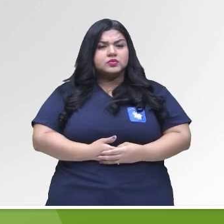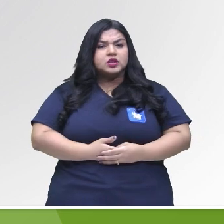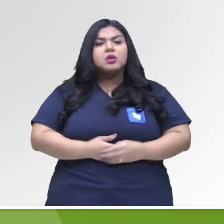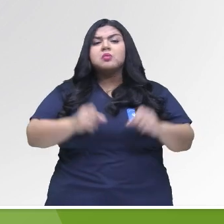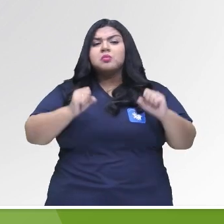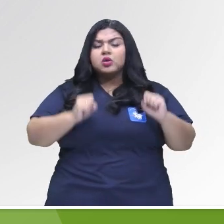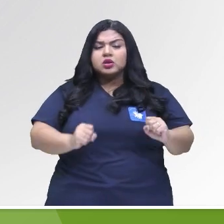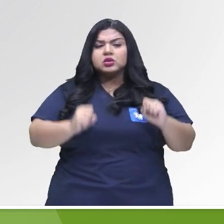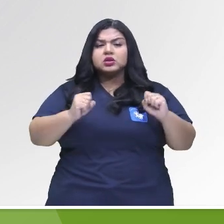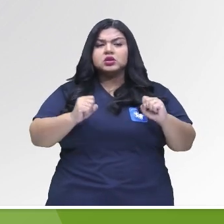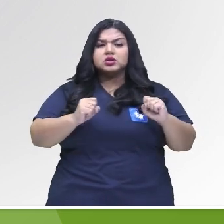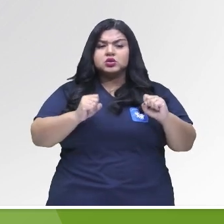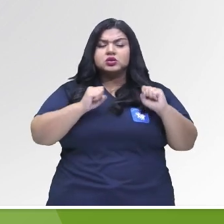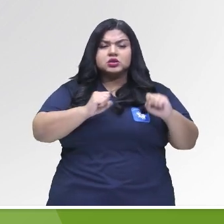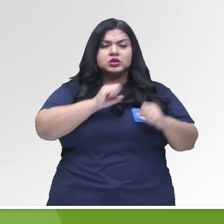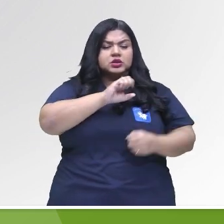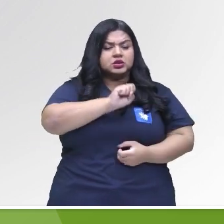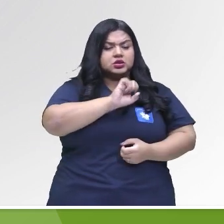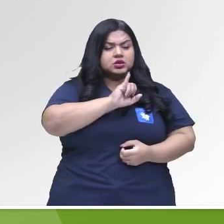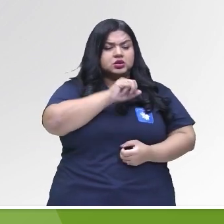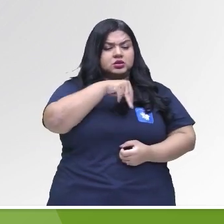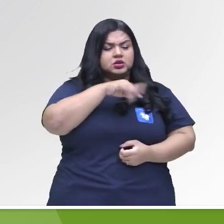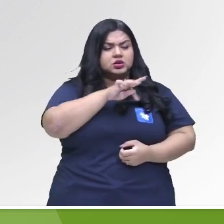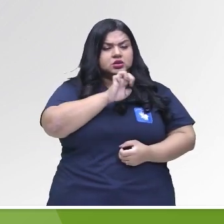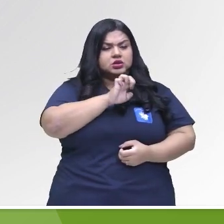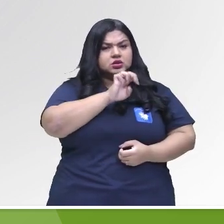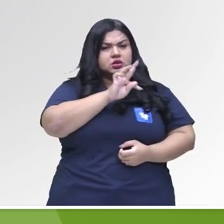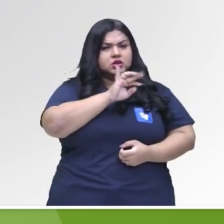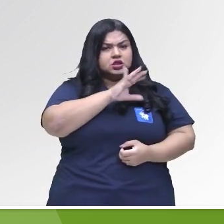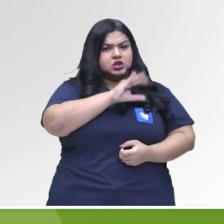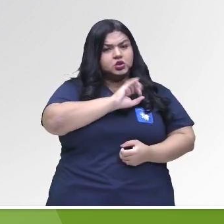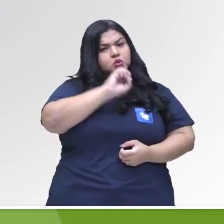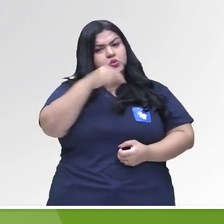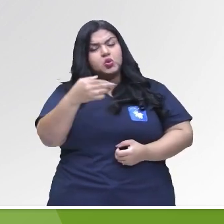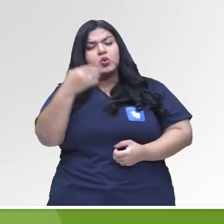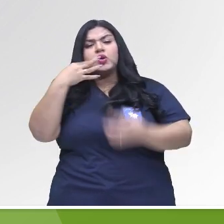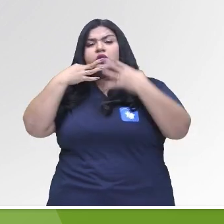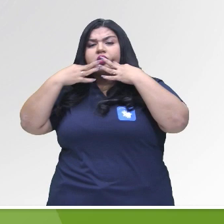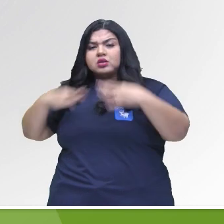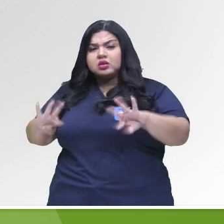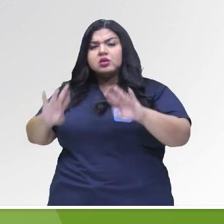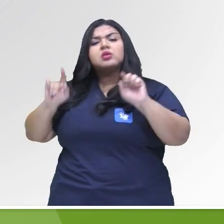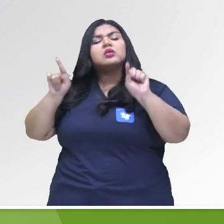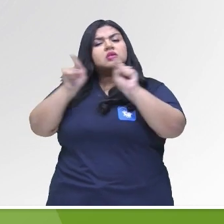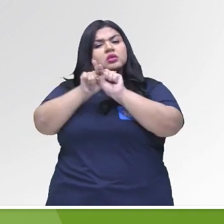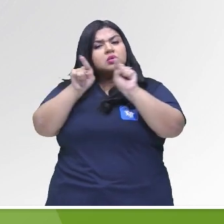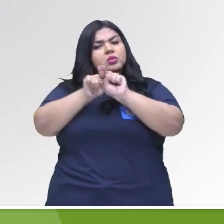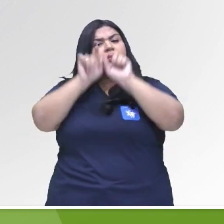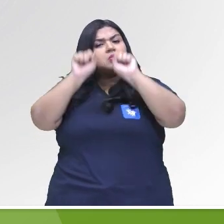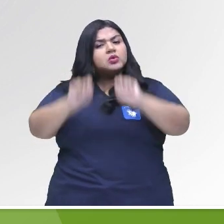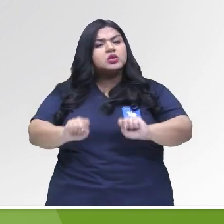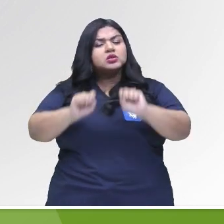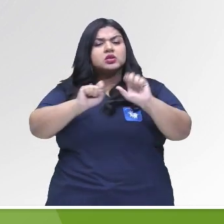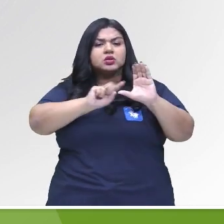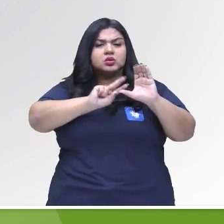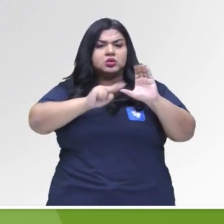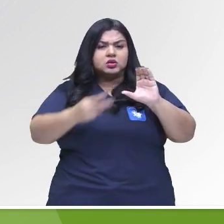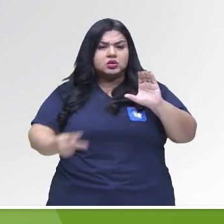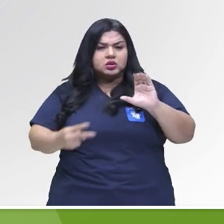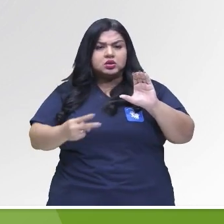podem ser sintéticos ou naturais, como eu havia comentado com vocês, e eles também podem ser classificados